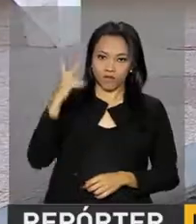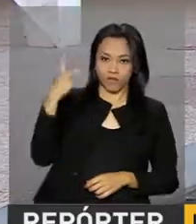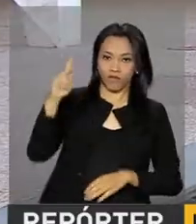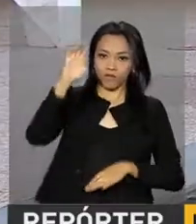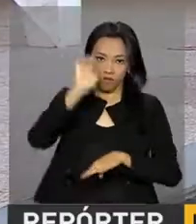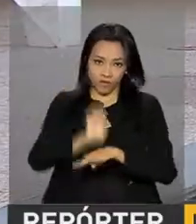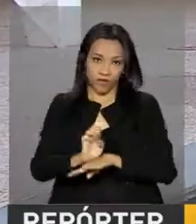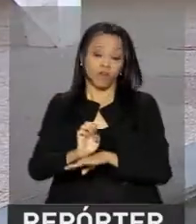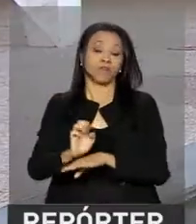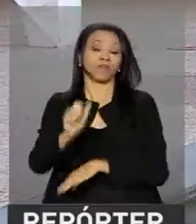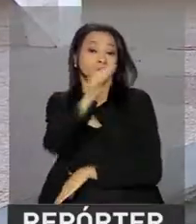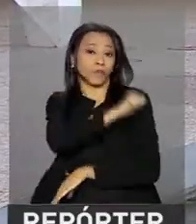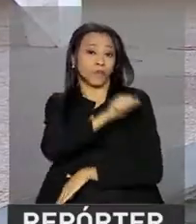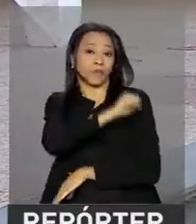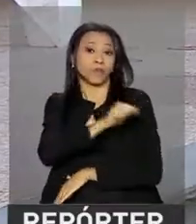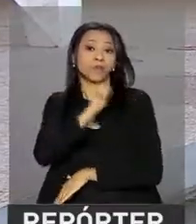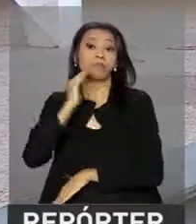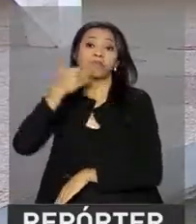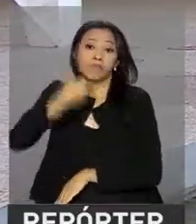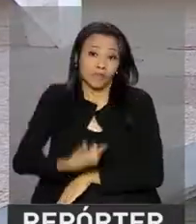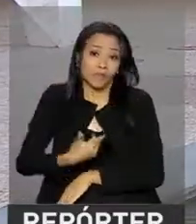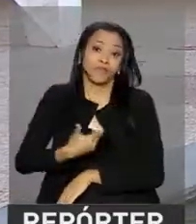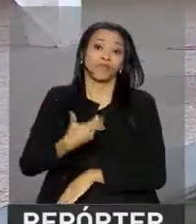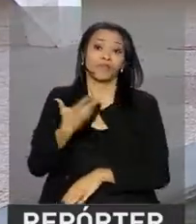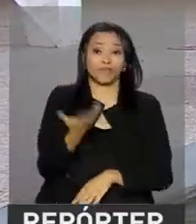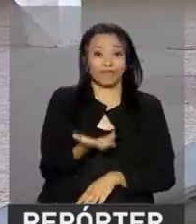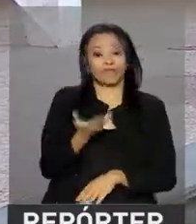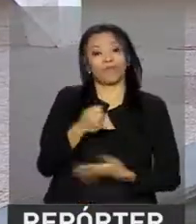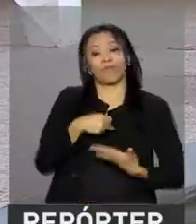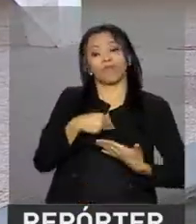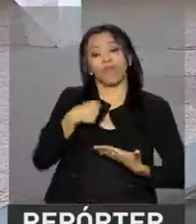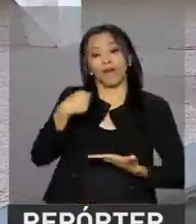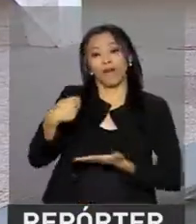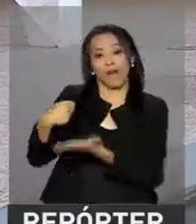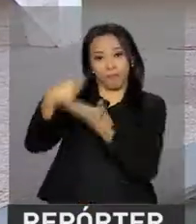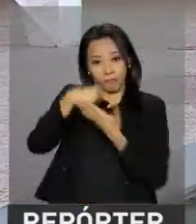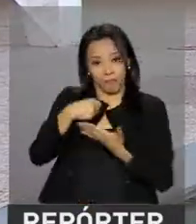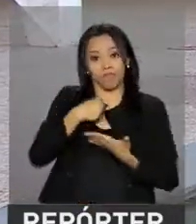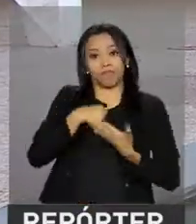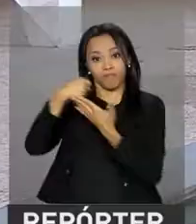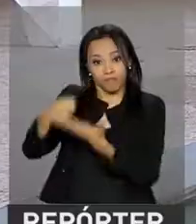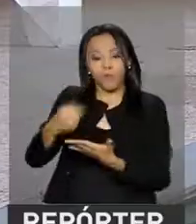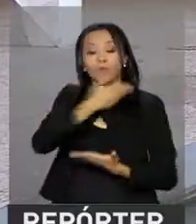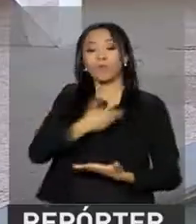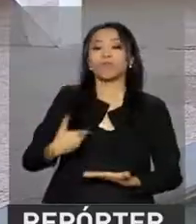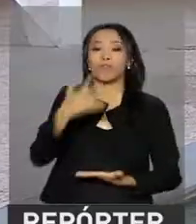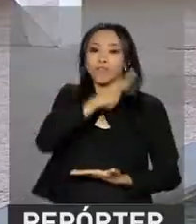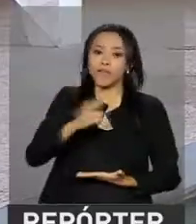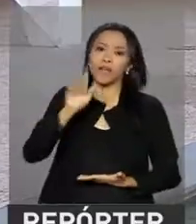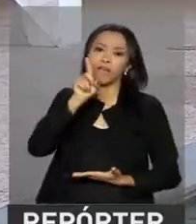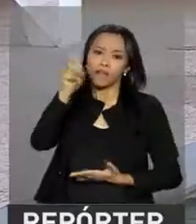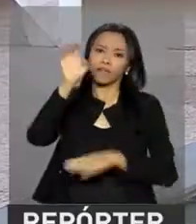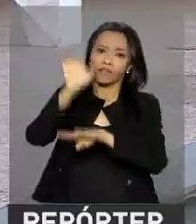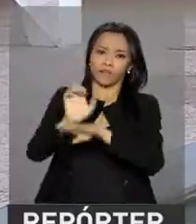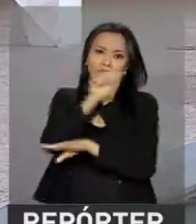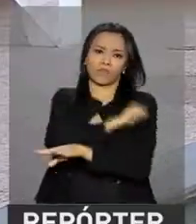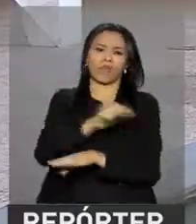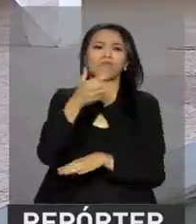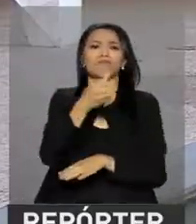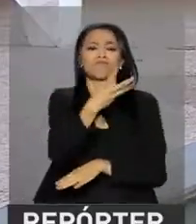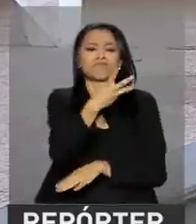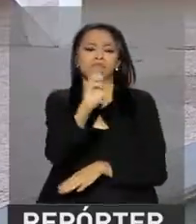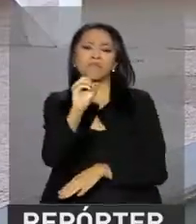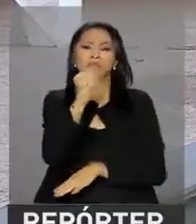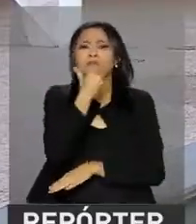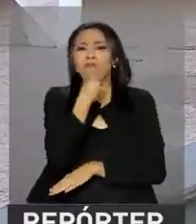Pezão, que solicitou ajuda federal para reforçar a segurança no estado do Rio de Janeiro. São 300 homens da